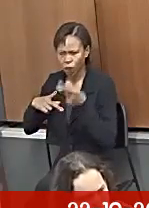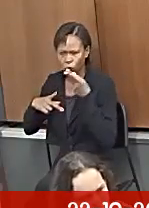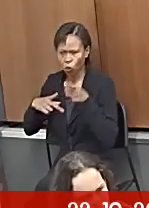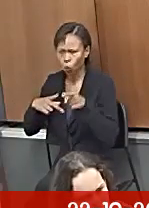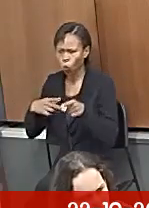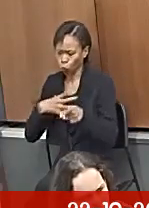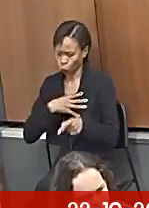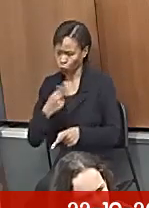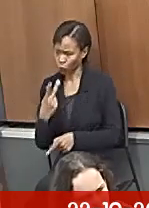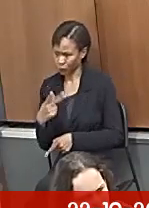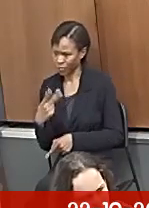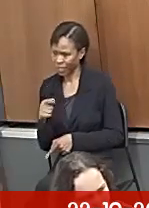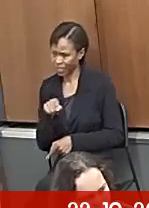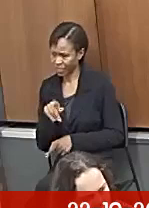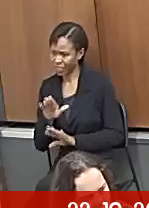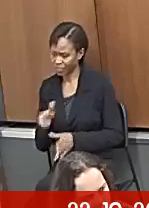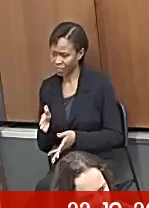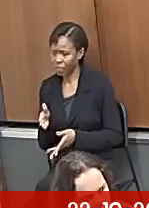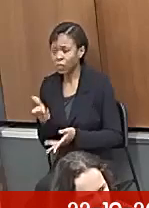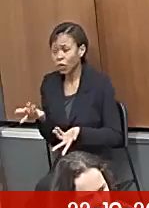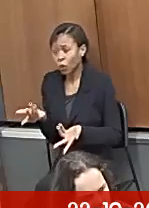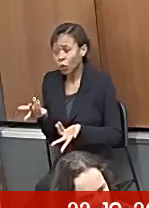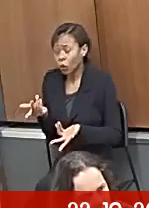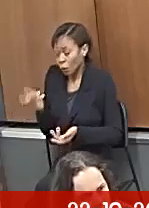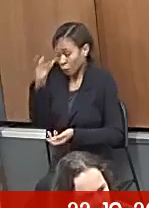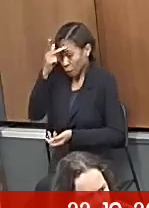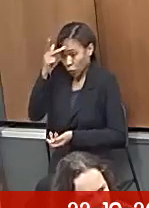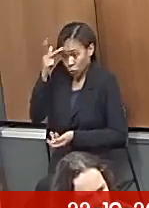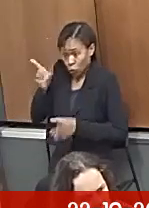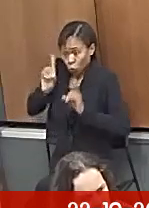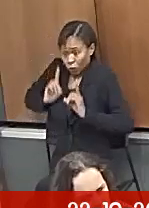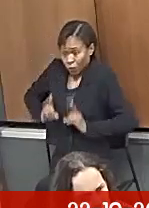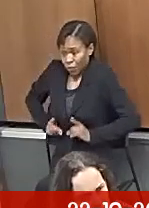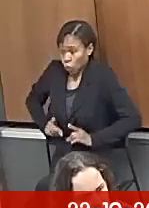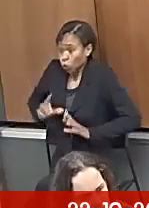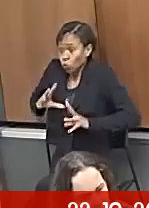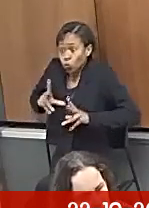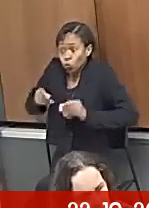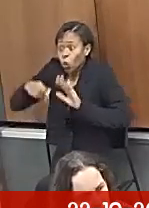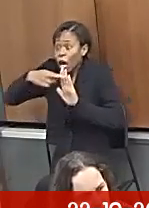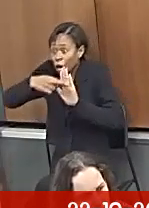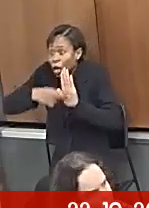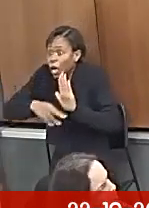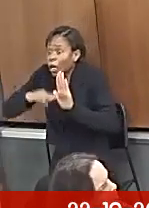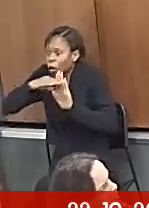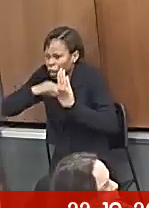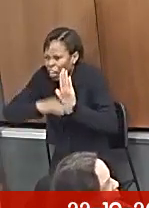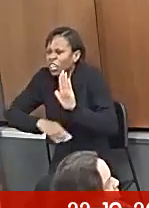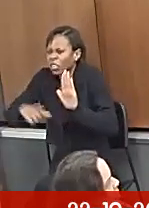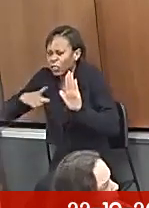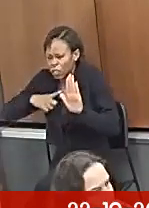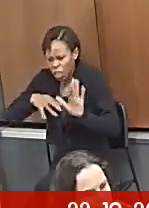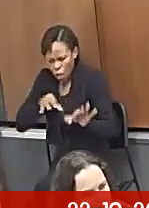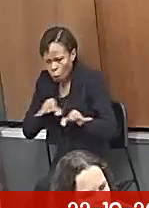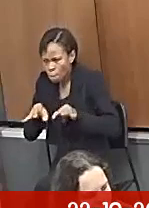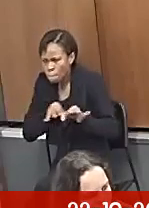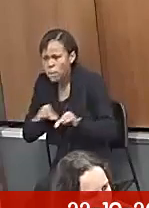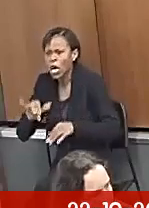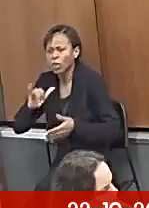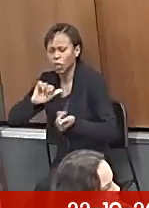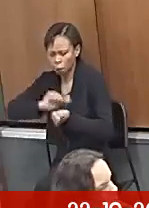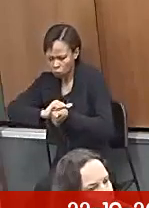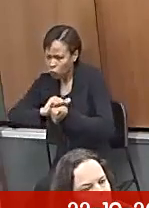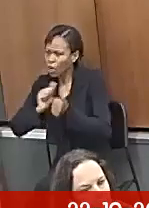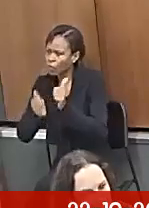filho dela. Ou seja, para a pessoa com deficiência, tem toda normativa, não precisa nem falar. Tem que ter plano, tem que ter